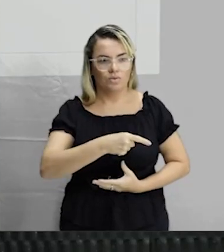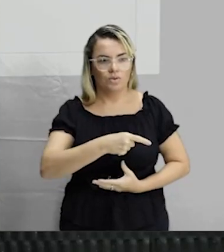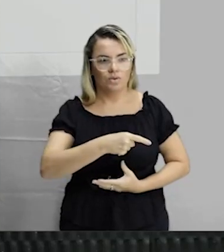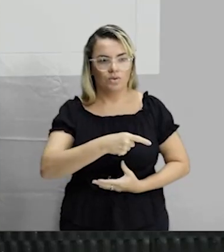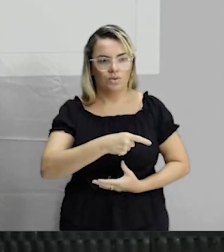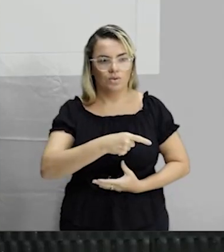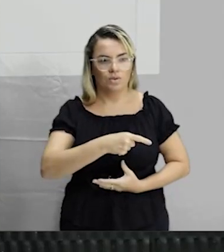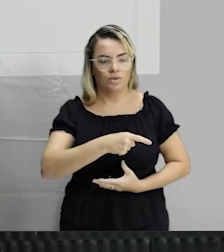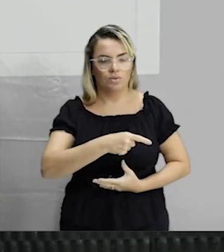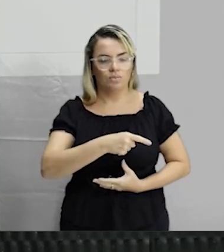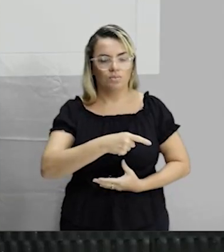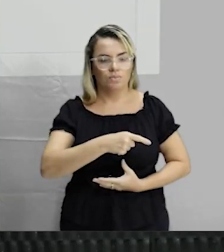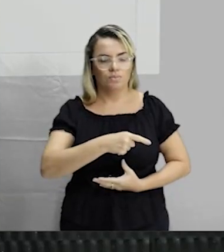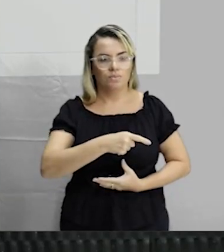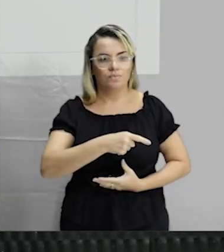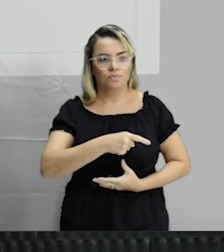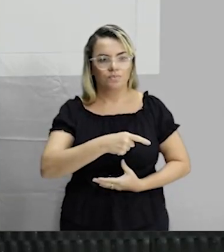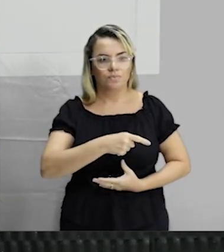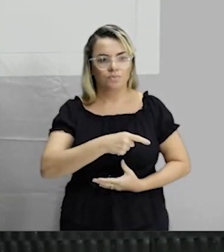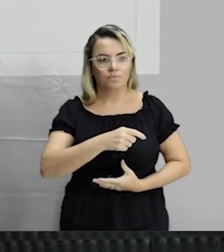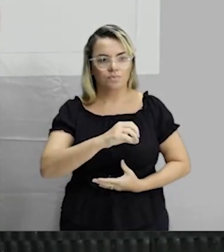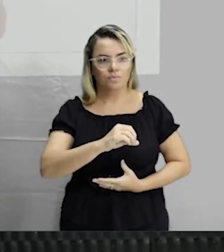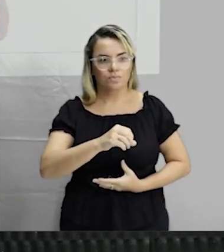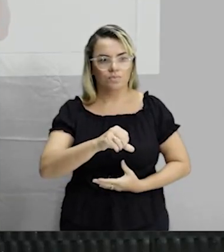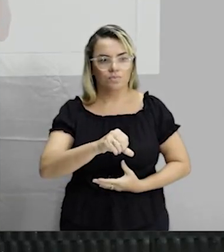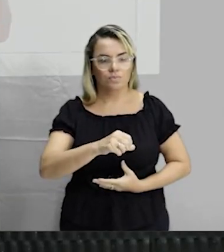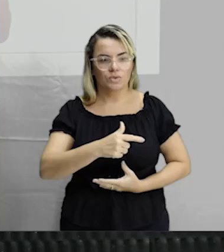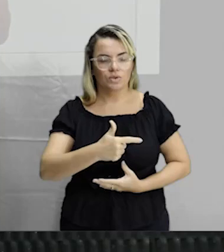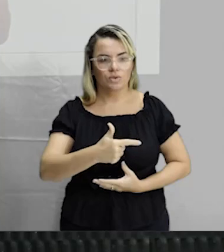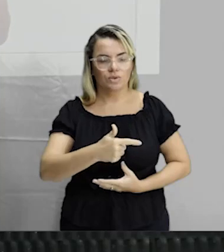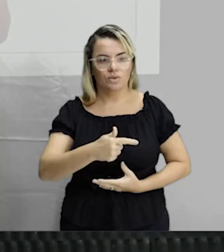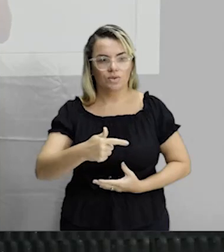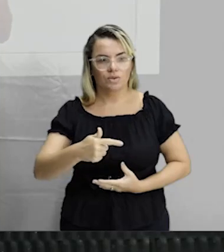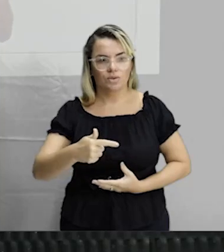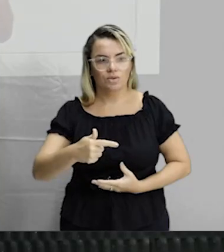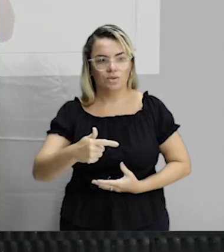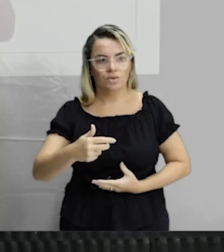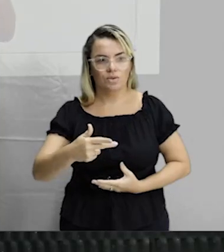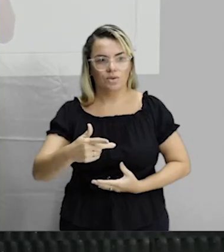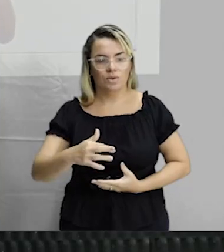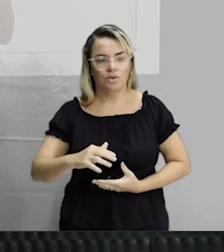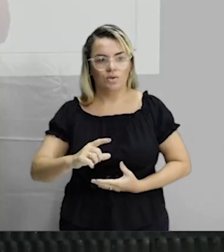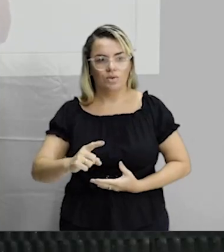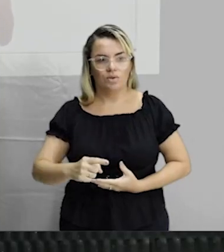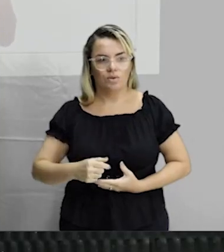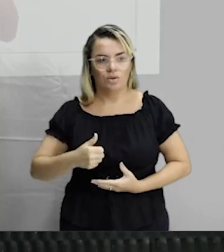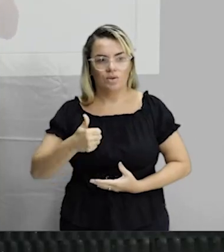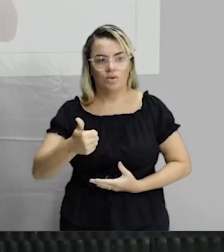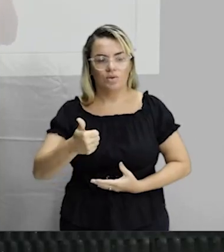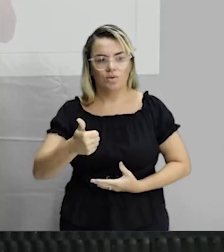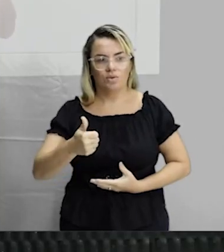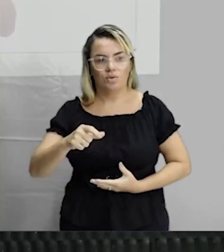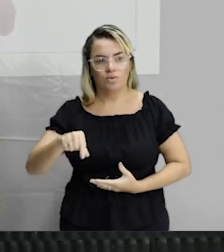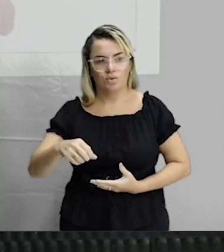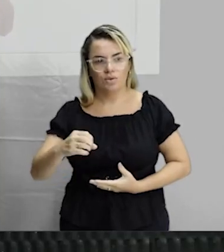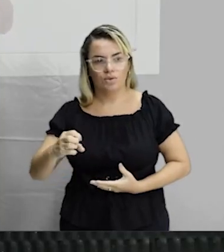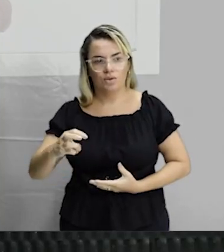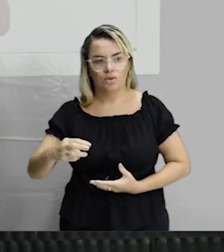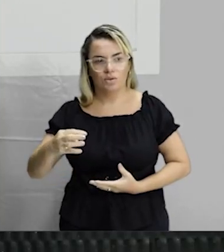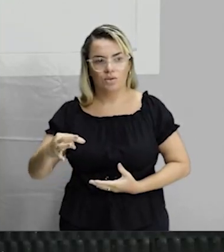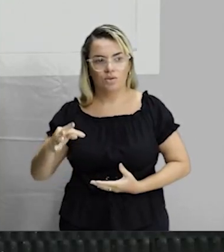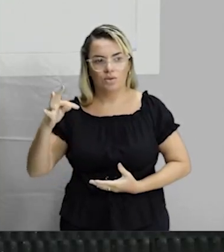1,09277 igual a 1,03 elevado a